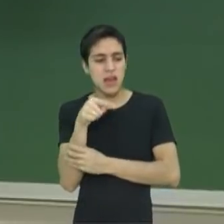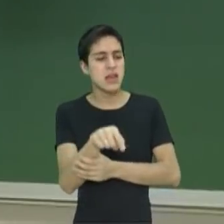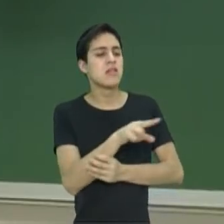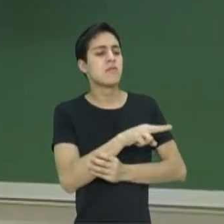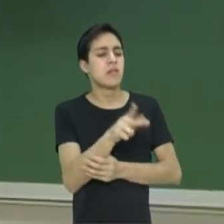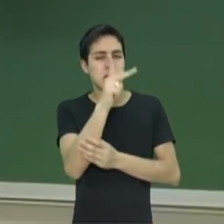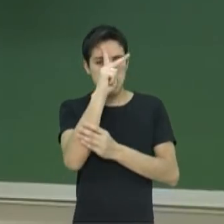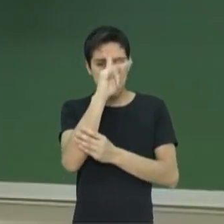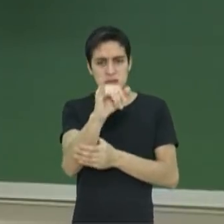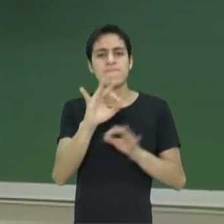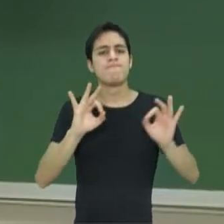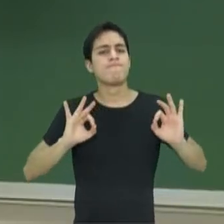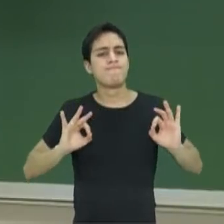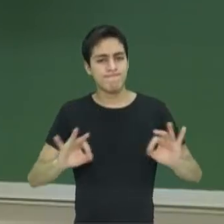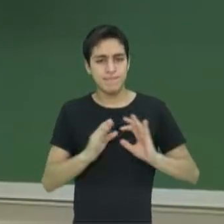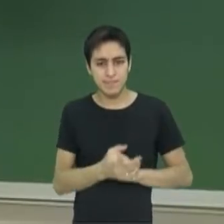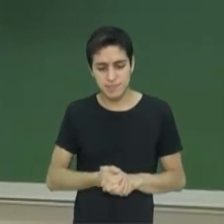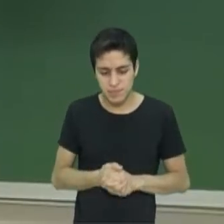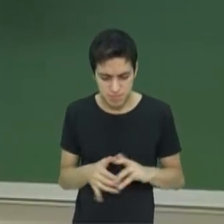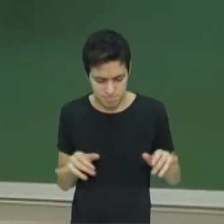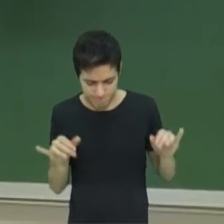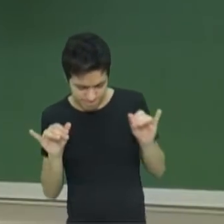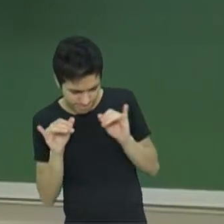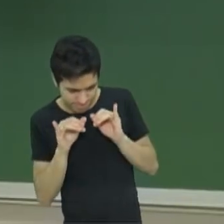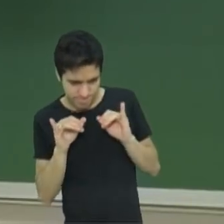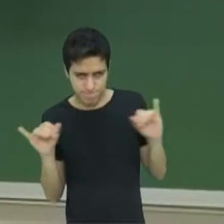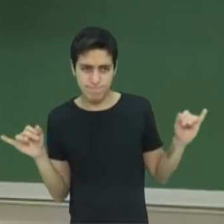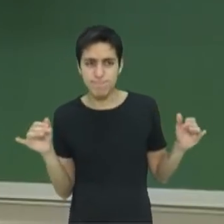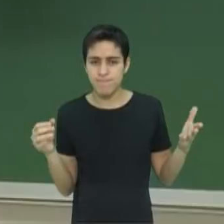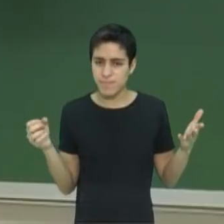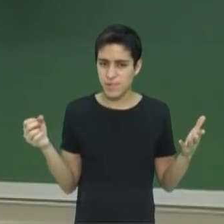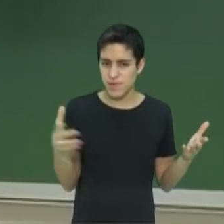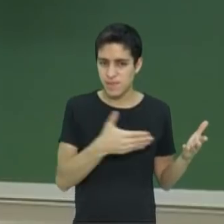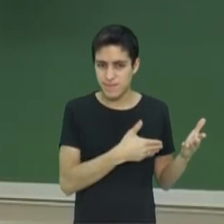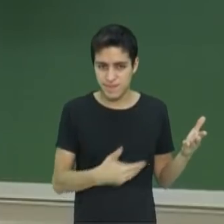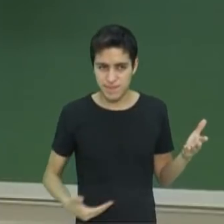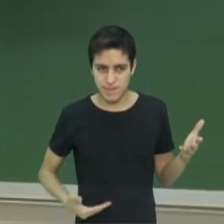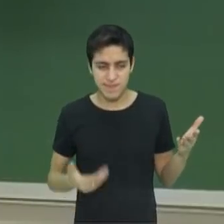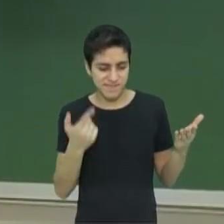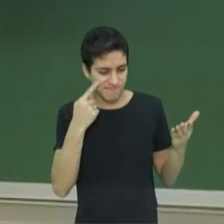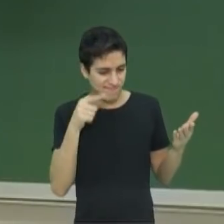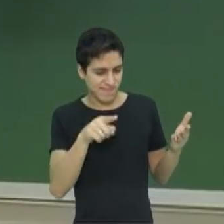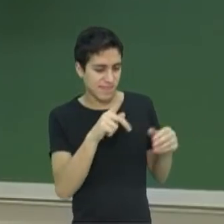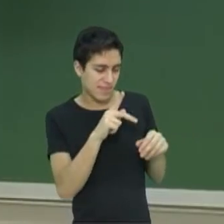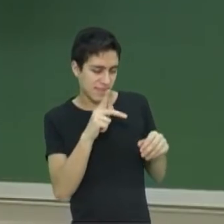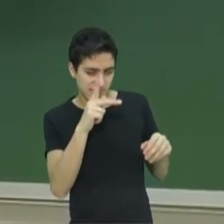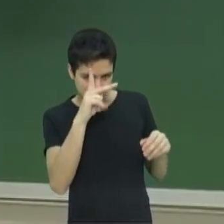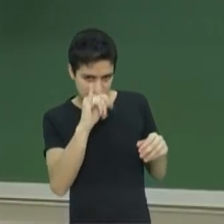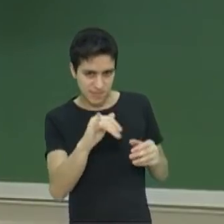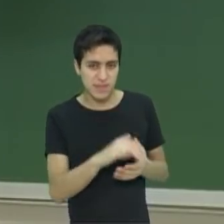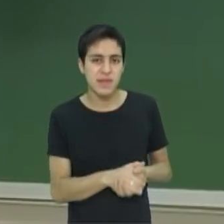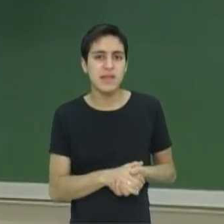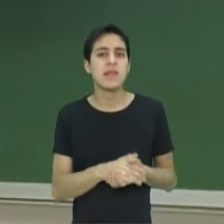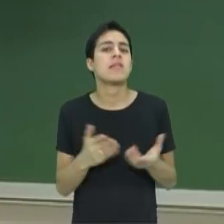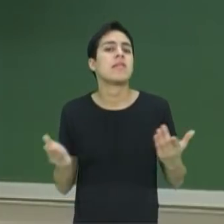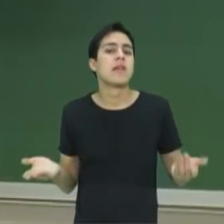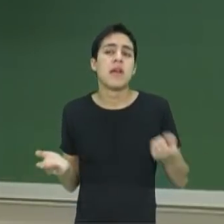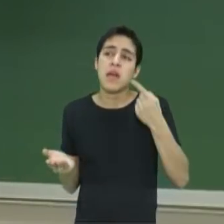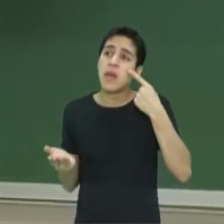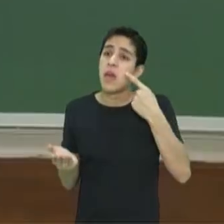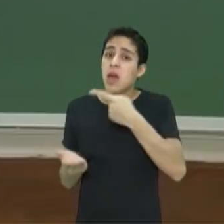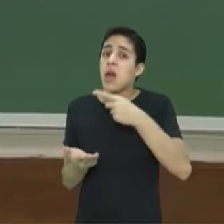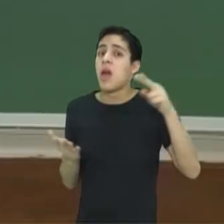Haiti. Tá? Ele proclama, então, um novo governo, o Haiti. Tá? E aí você vai ter um